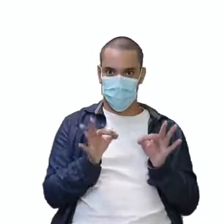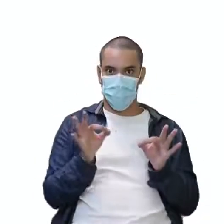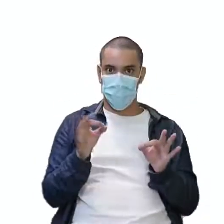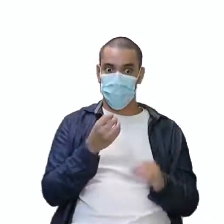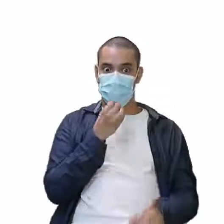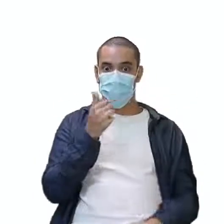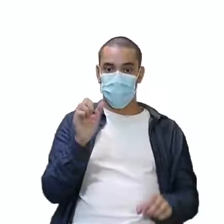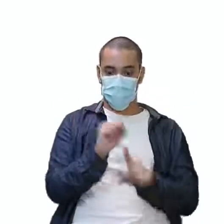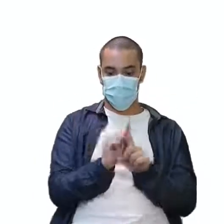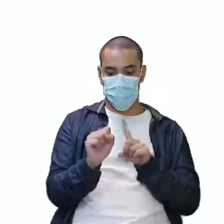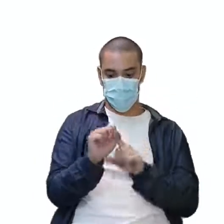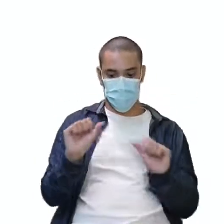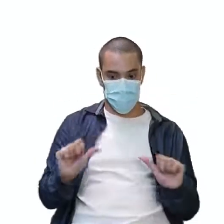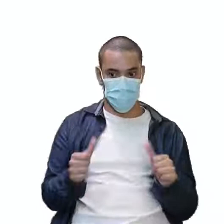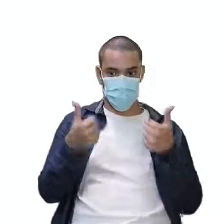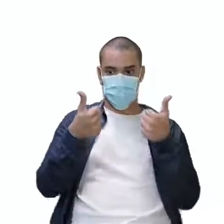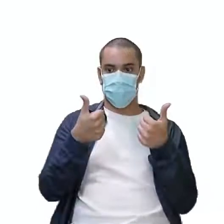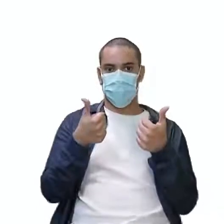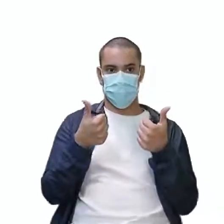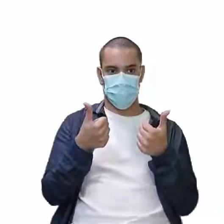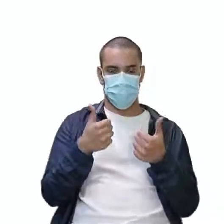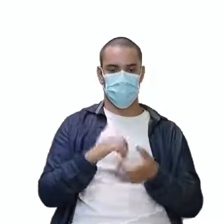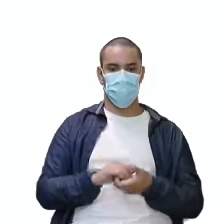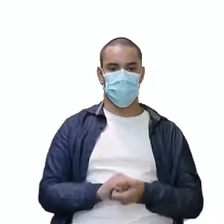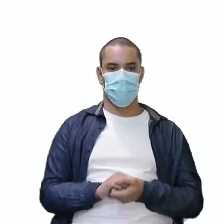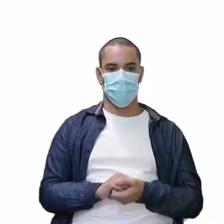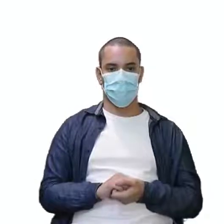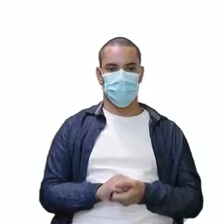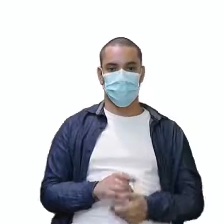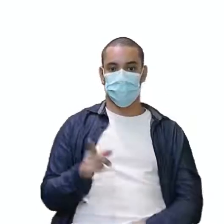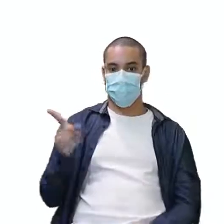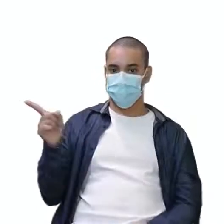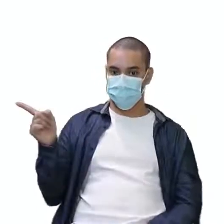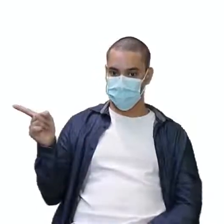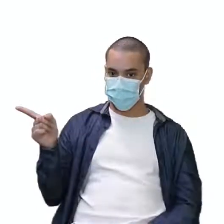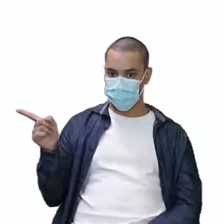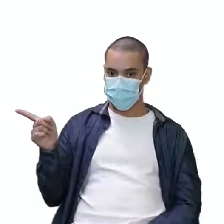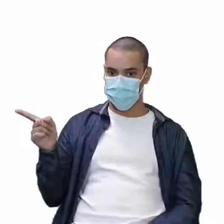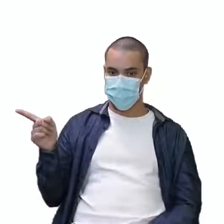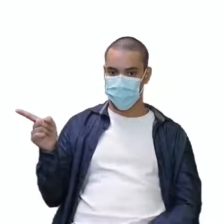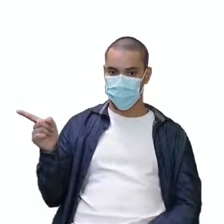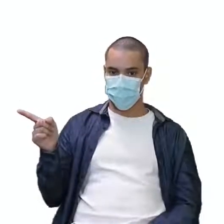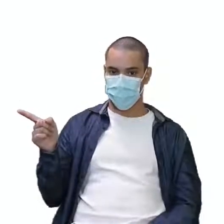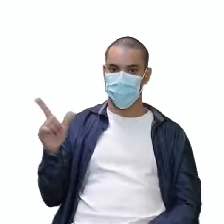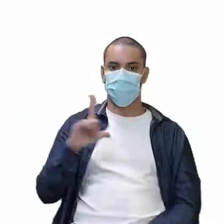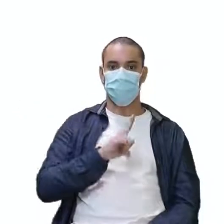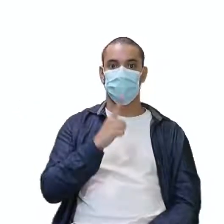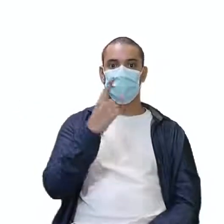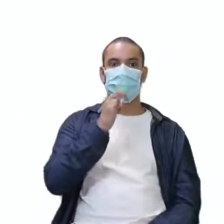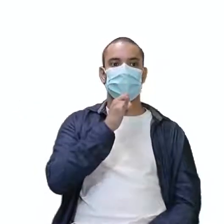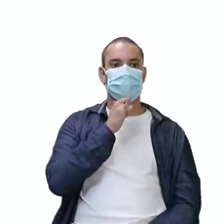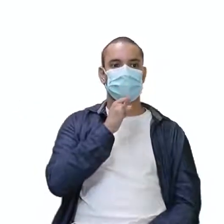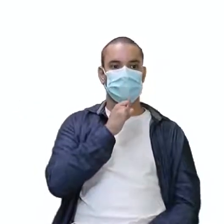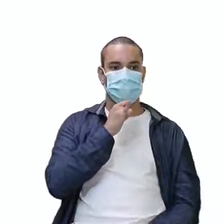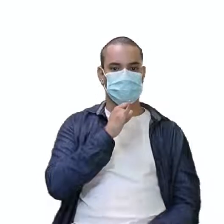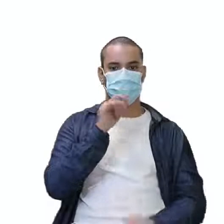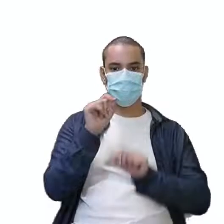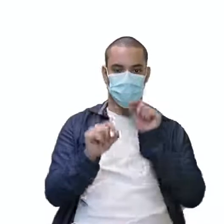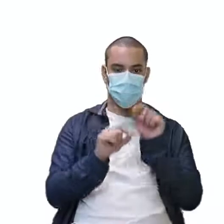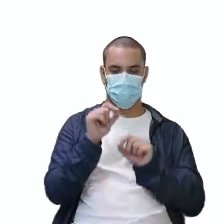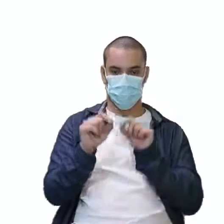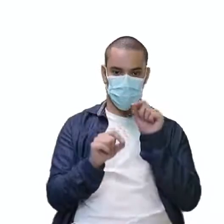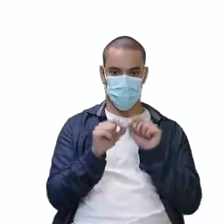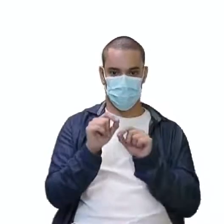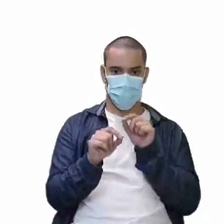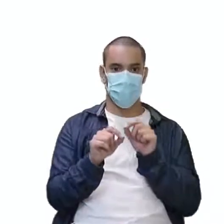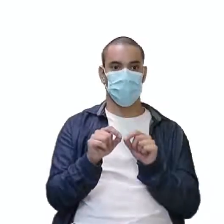bem sucedida, tá? Aqui você tem um exemplo do